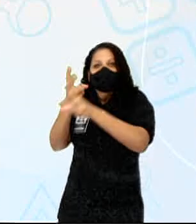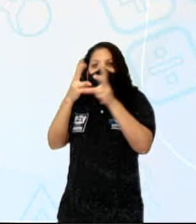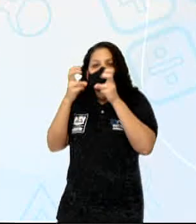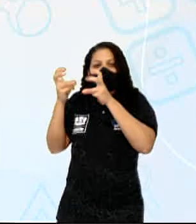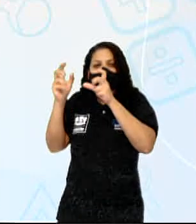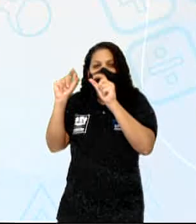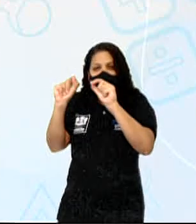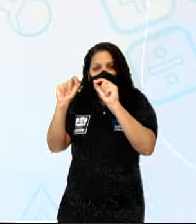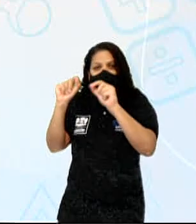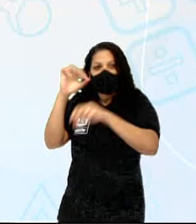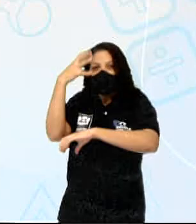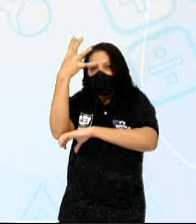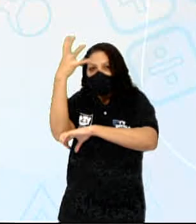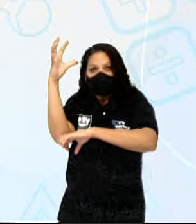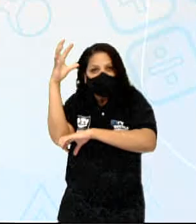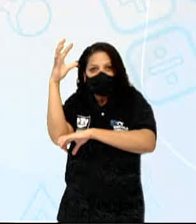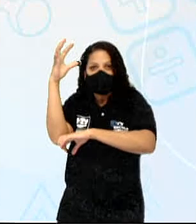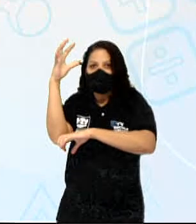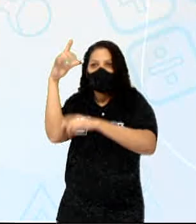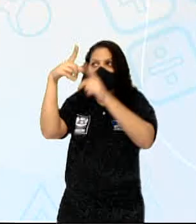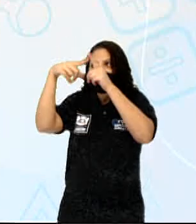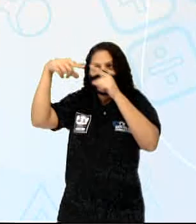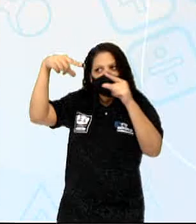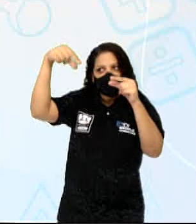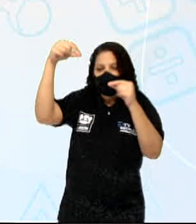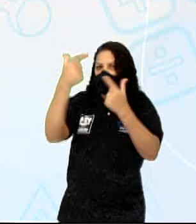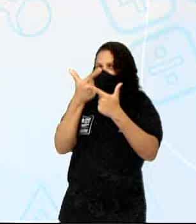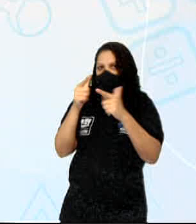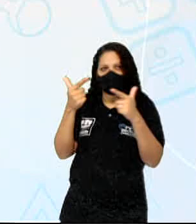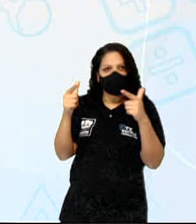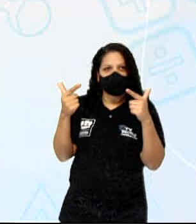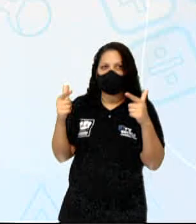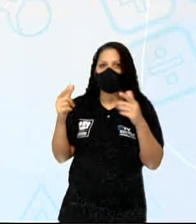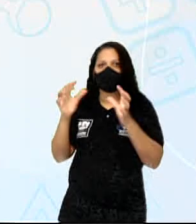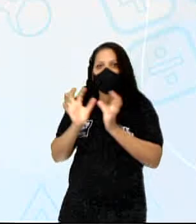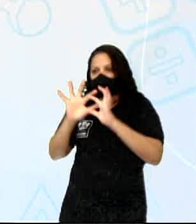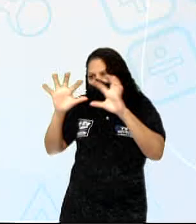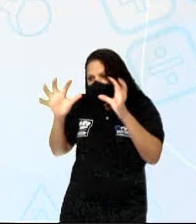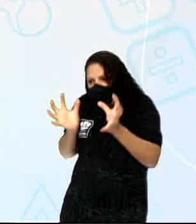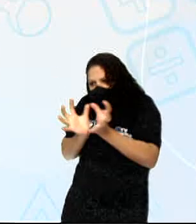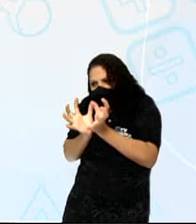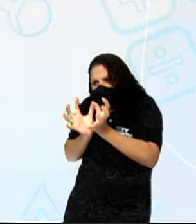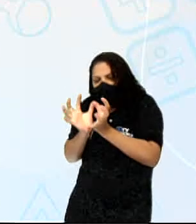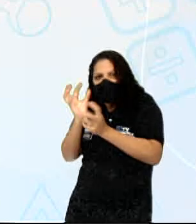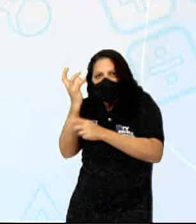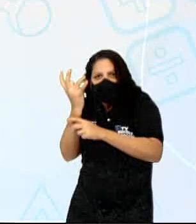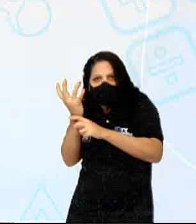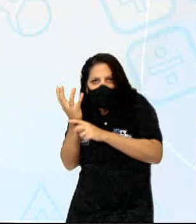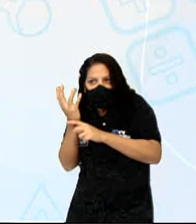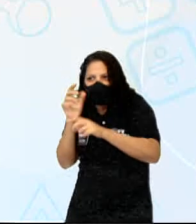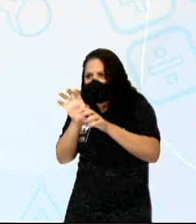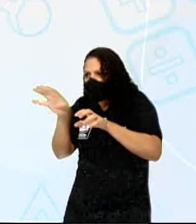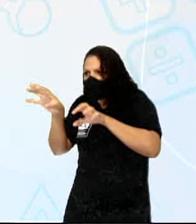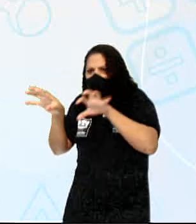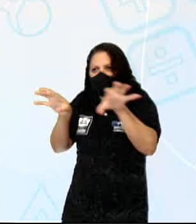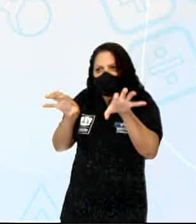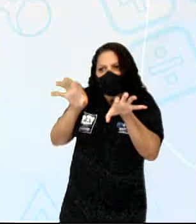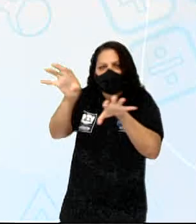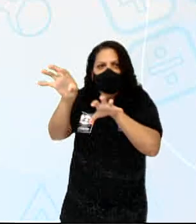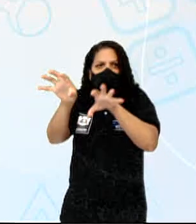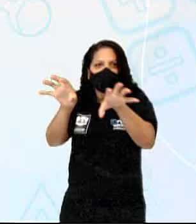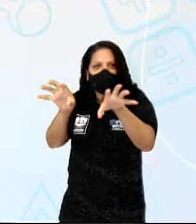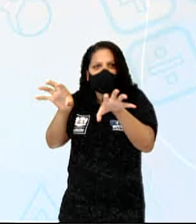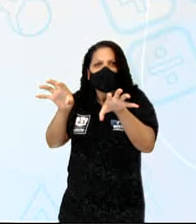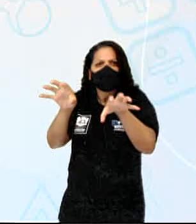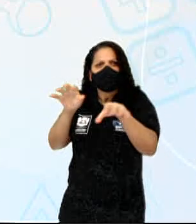muitas delas sem folhas, certo? Arbustos, árvores separadas. E algumas até tá verde.